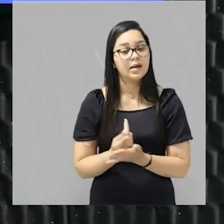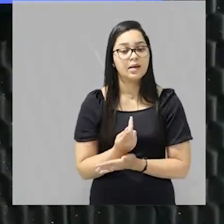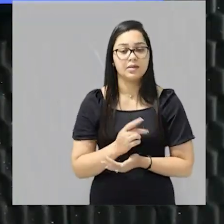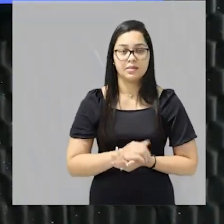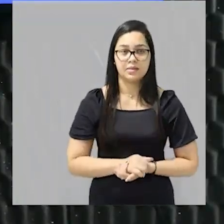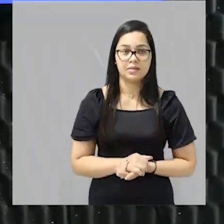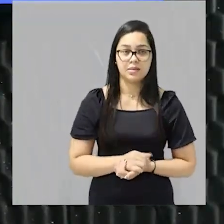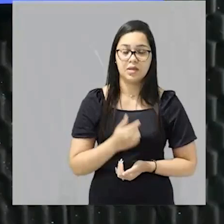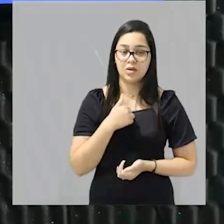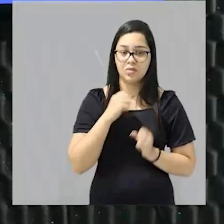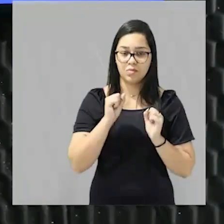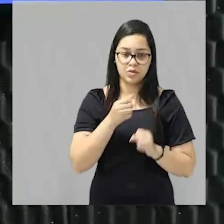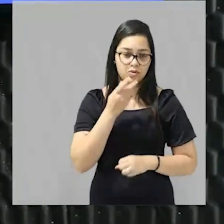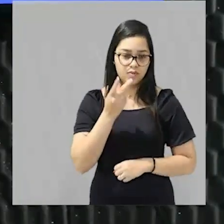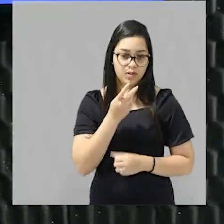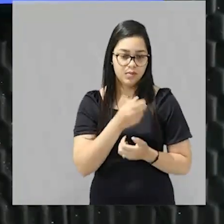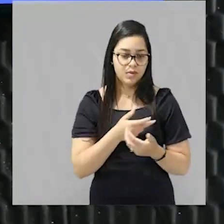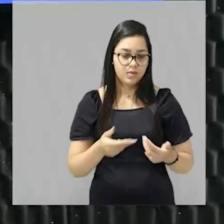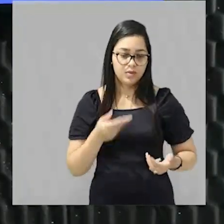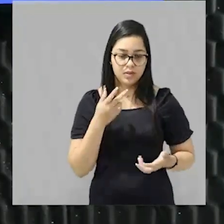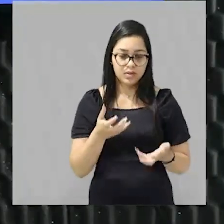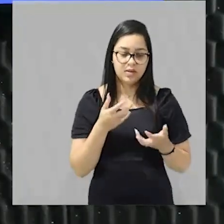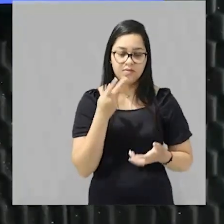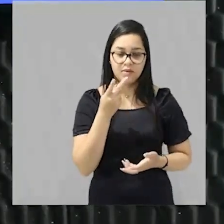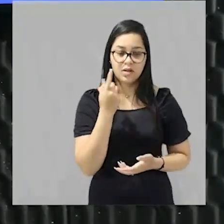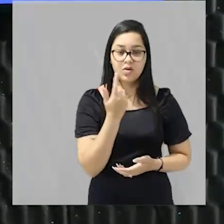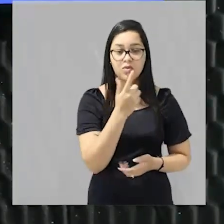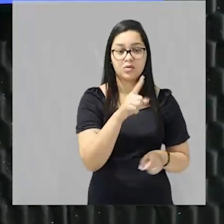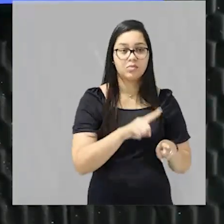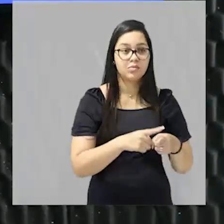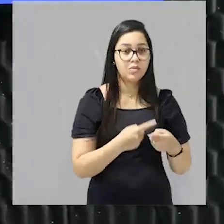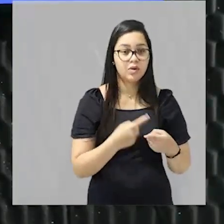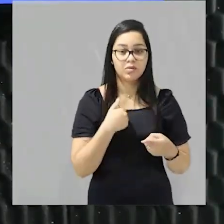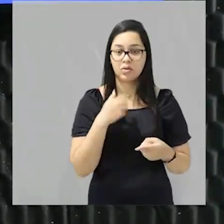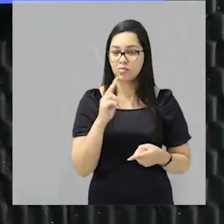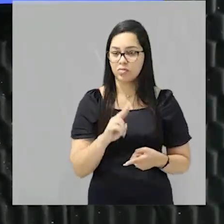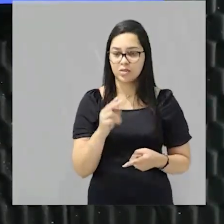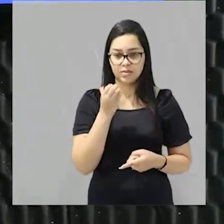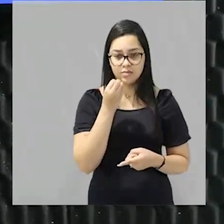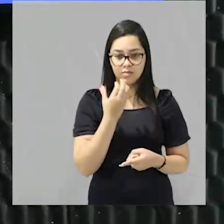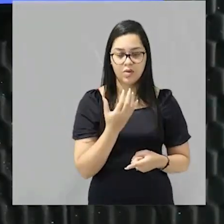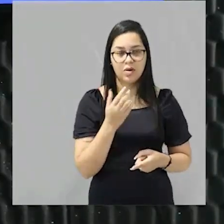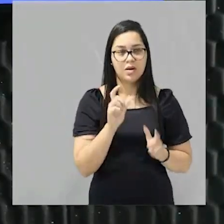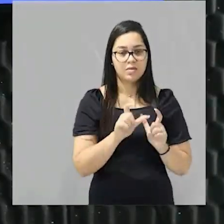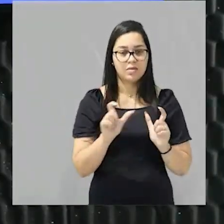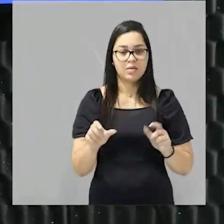pelo interlocutor. Só que, se eu não escrever as palavras de forma